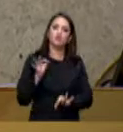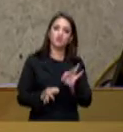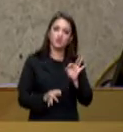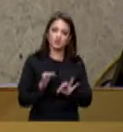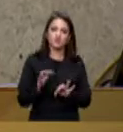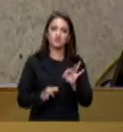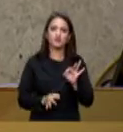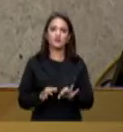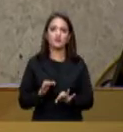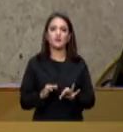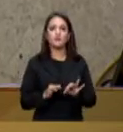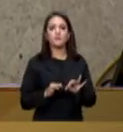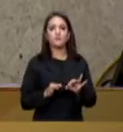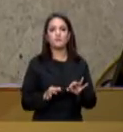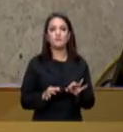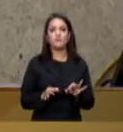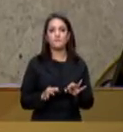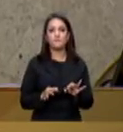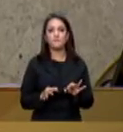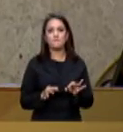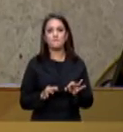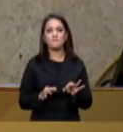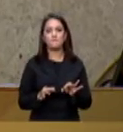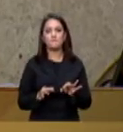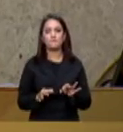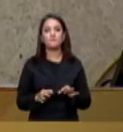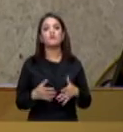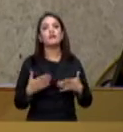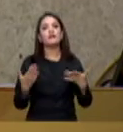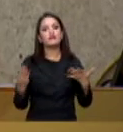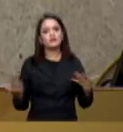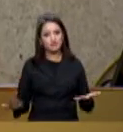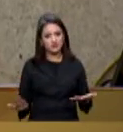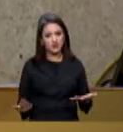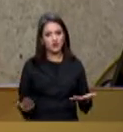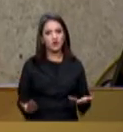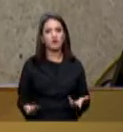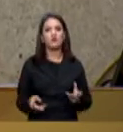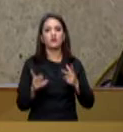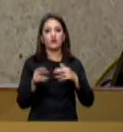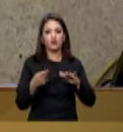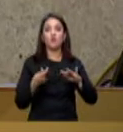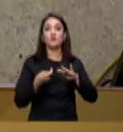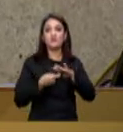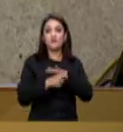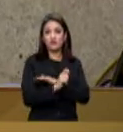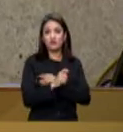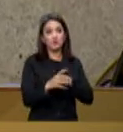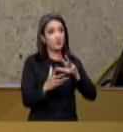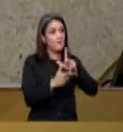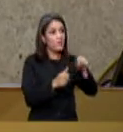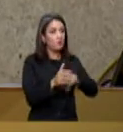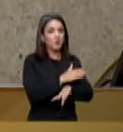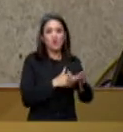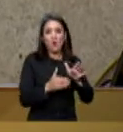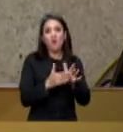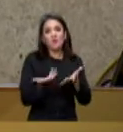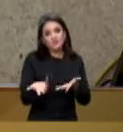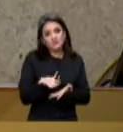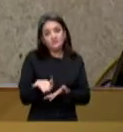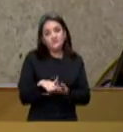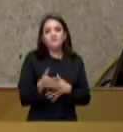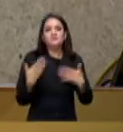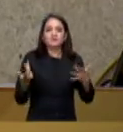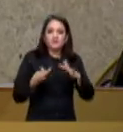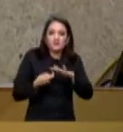nós sabemos que é o que os investidores do mundo todo aguardam em relação ao Brasil. Esses